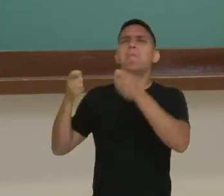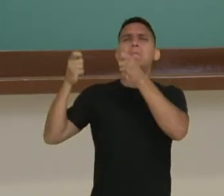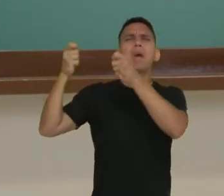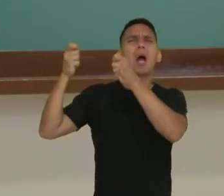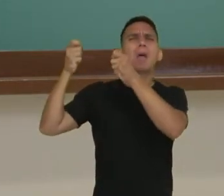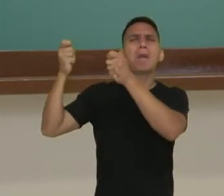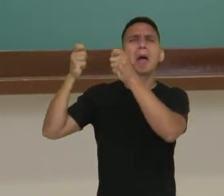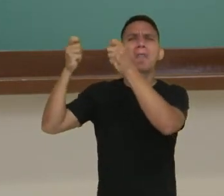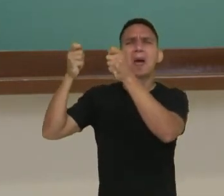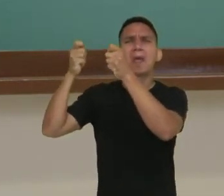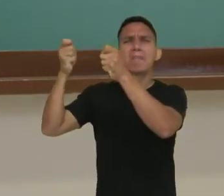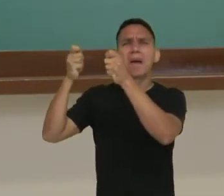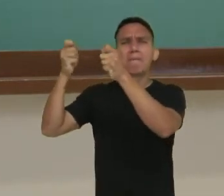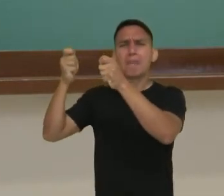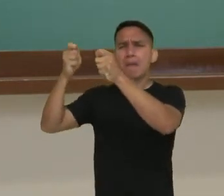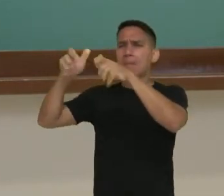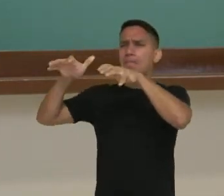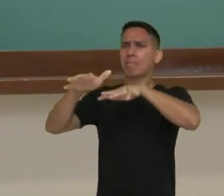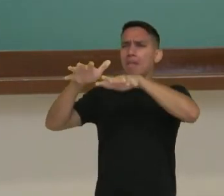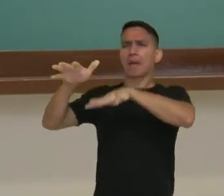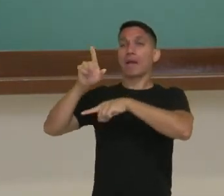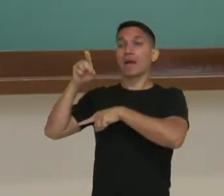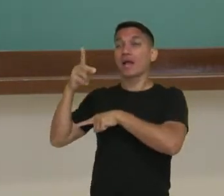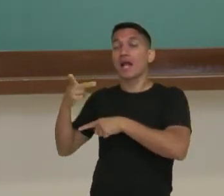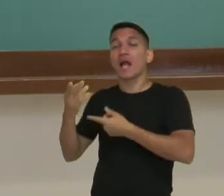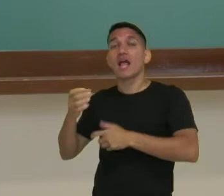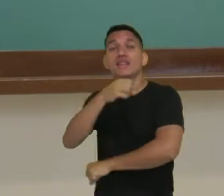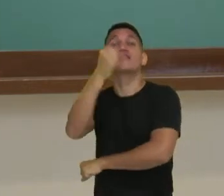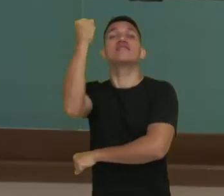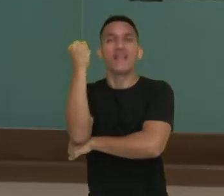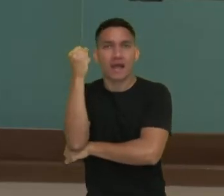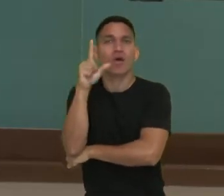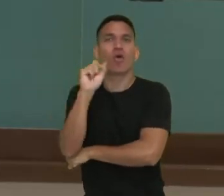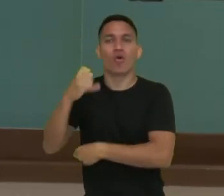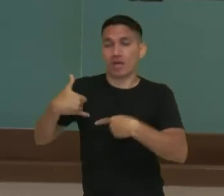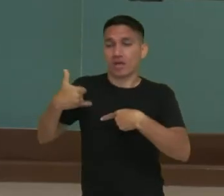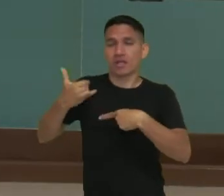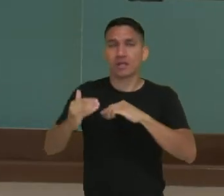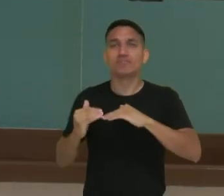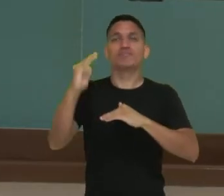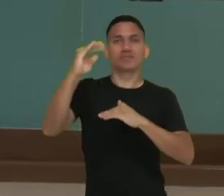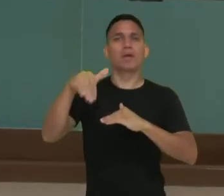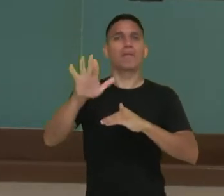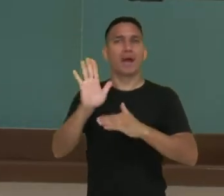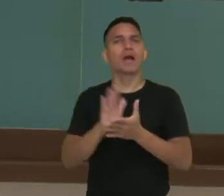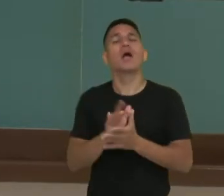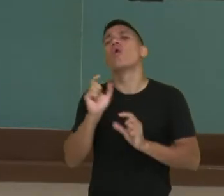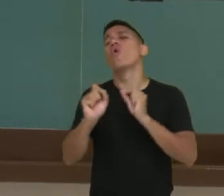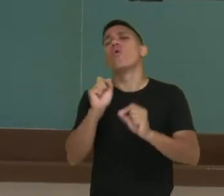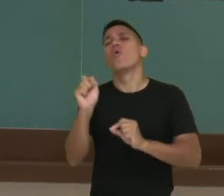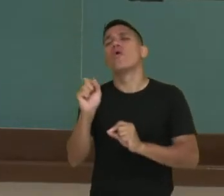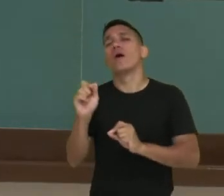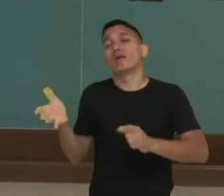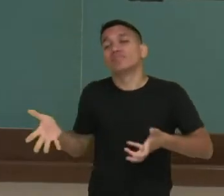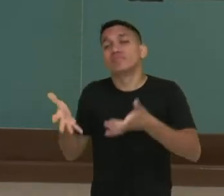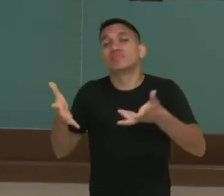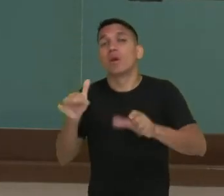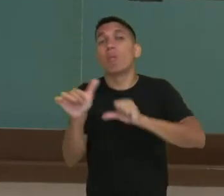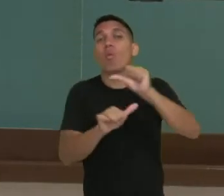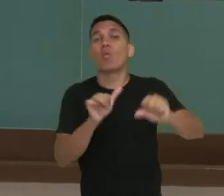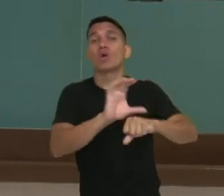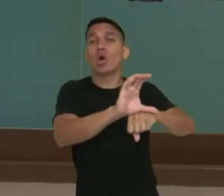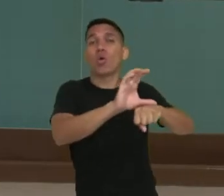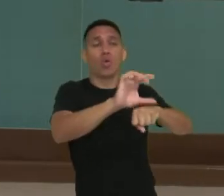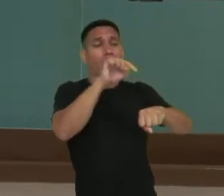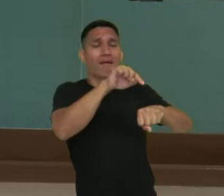a chamada Campanha da Maioridade, com a intenção de modificar a Constituição do Brasil, que é um